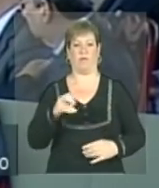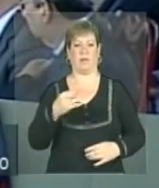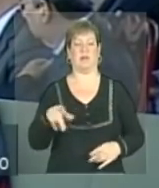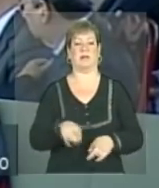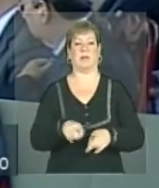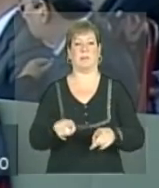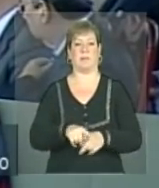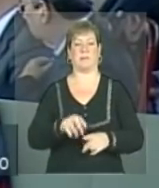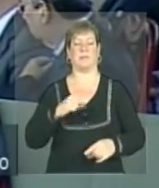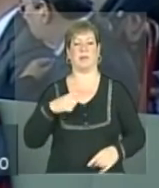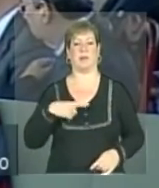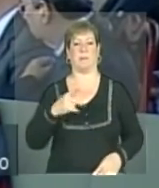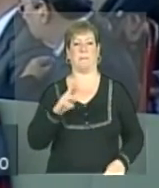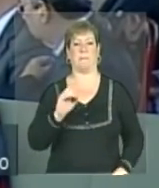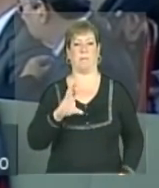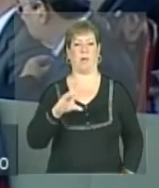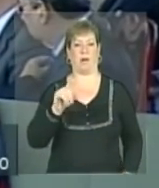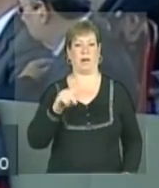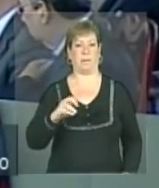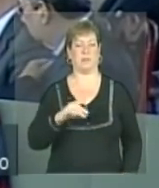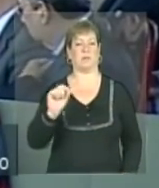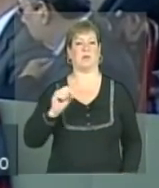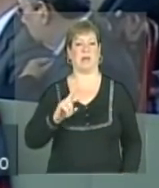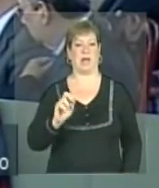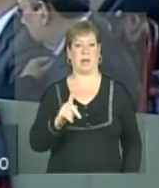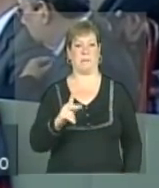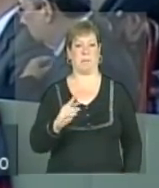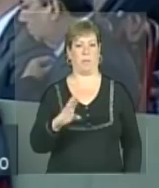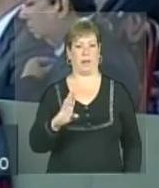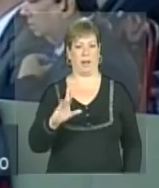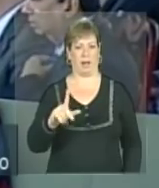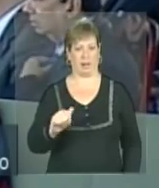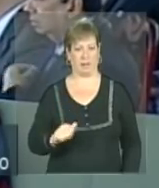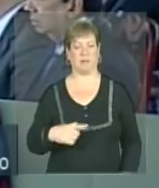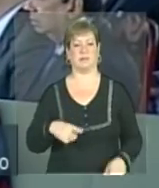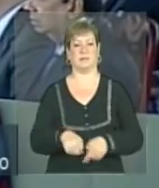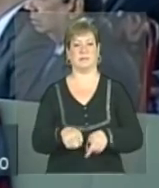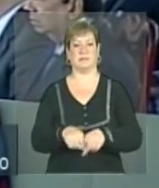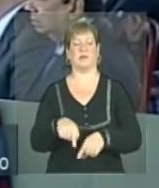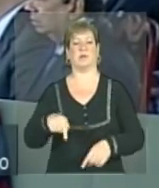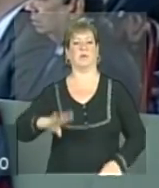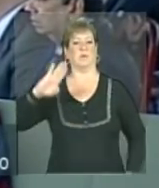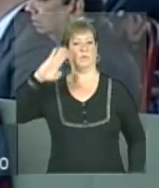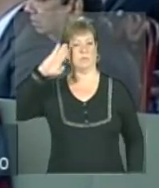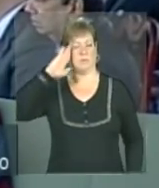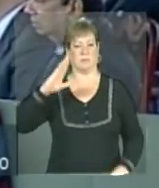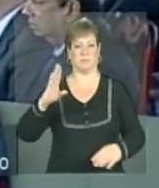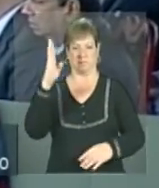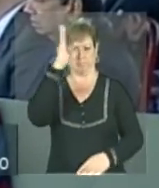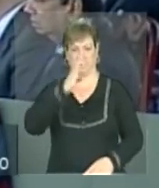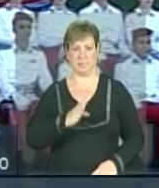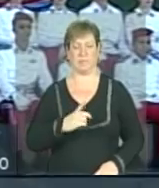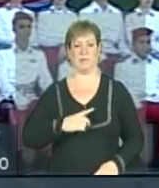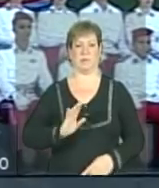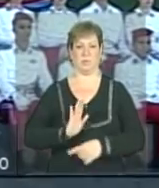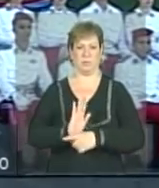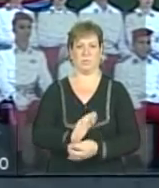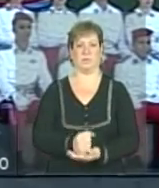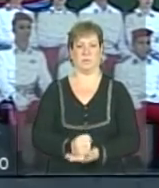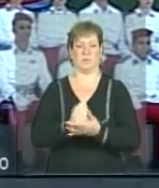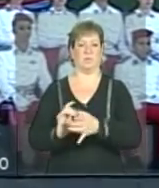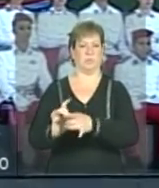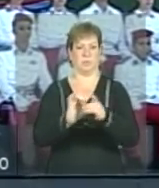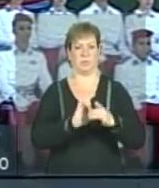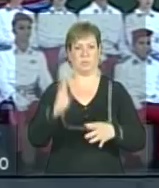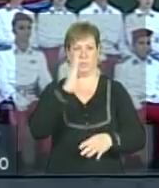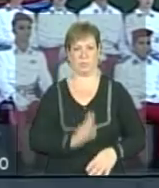República. Nestes momentos marcantes, o Exército Brasileiro contribuiu decisivamente para a unidade nacional e manutenção